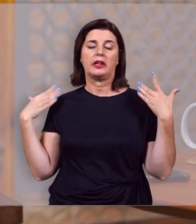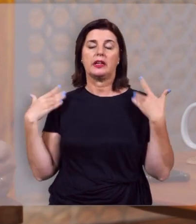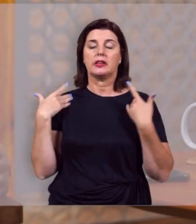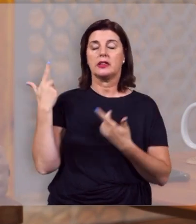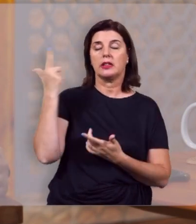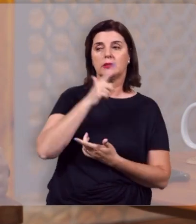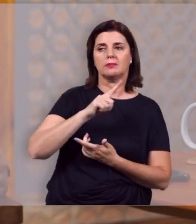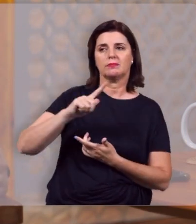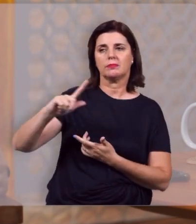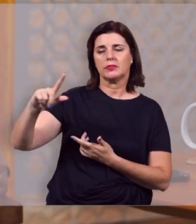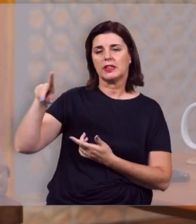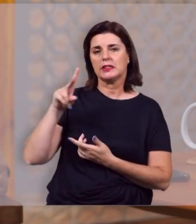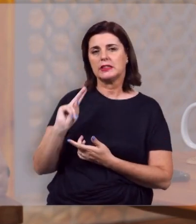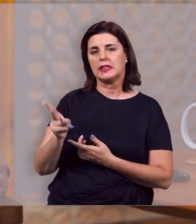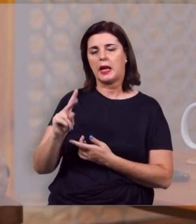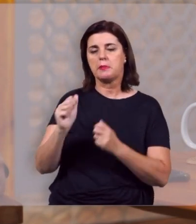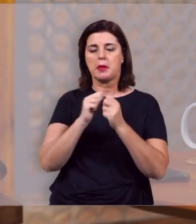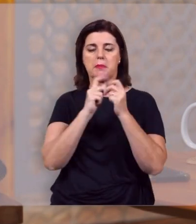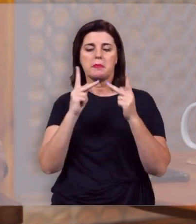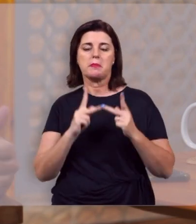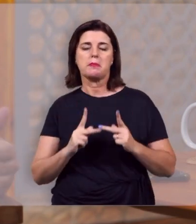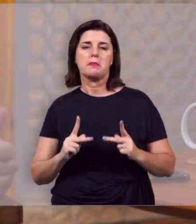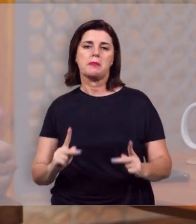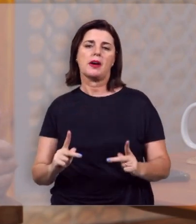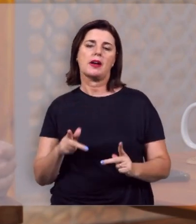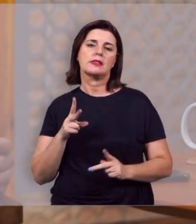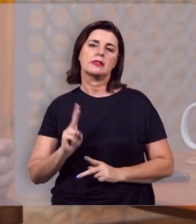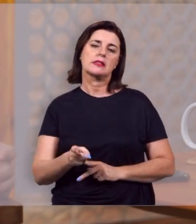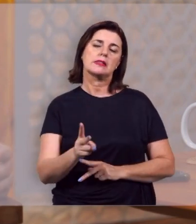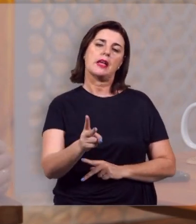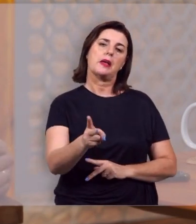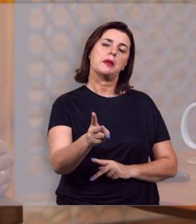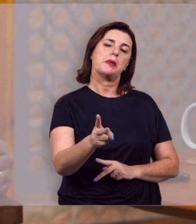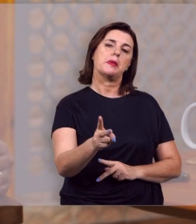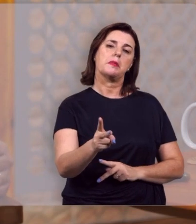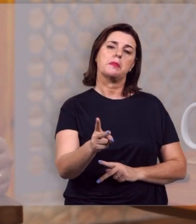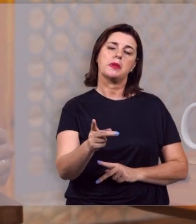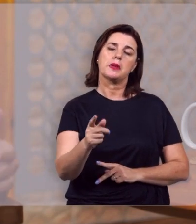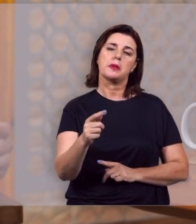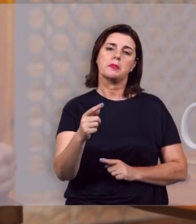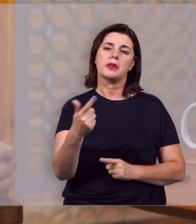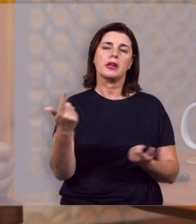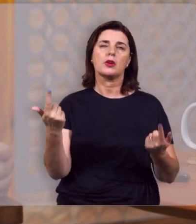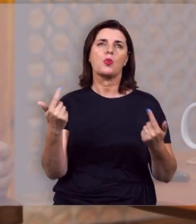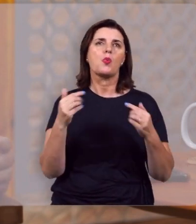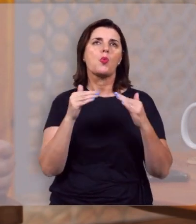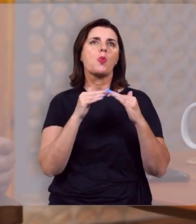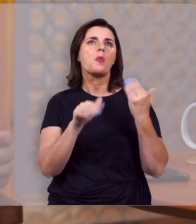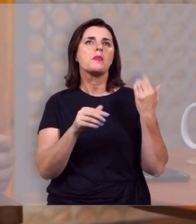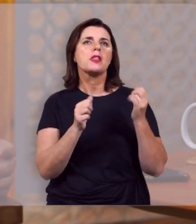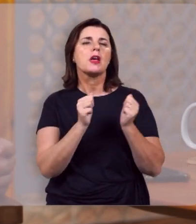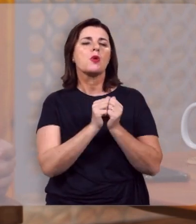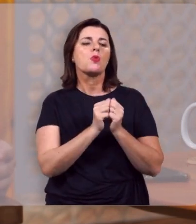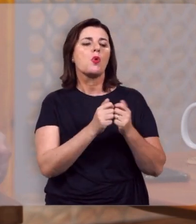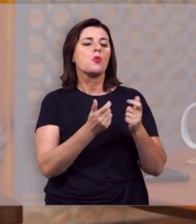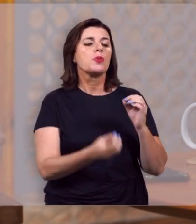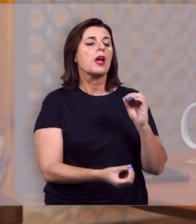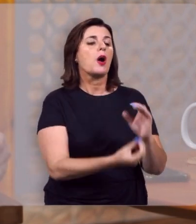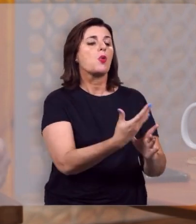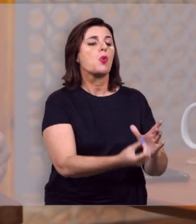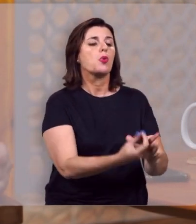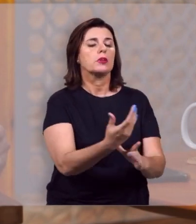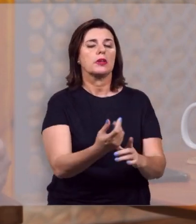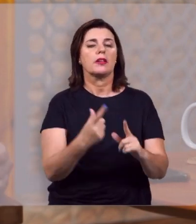alegria perene, essa paz que é constante. Por quê? Porque ela não tem a ver com a situação, ela tem a ver com